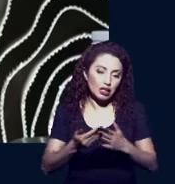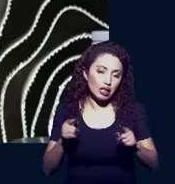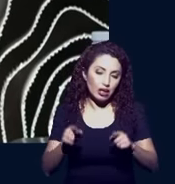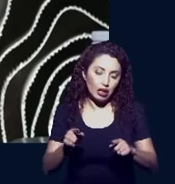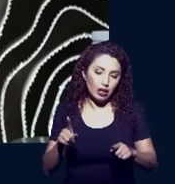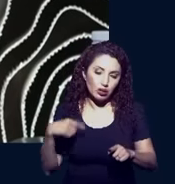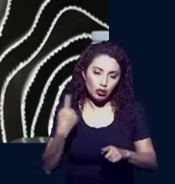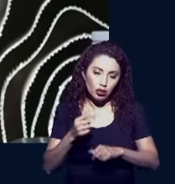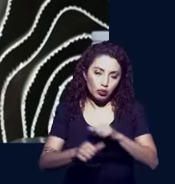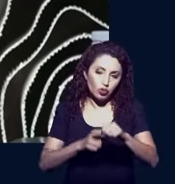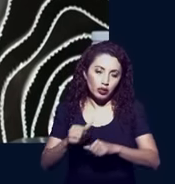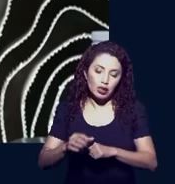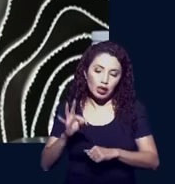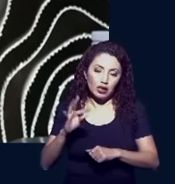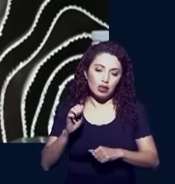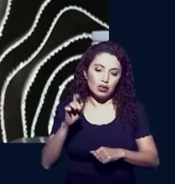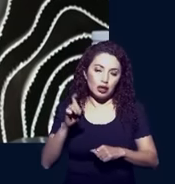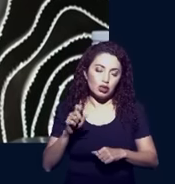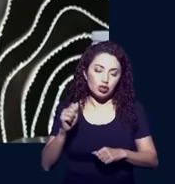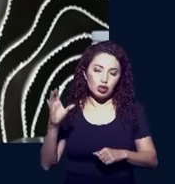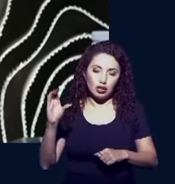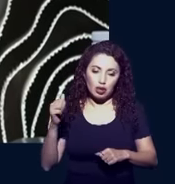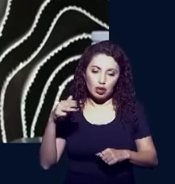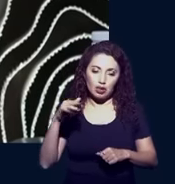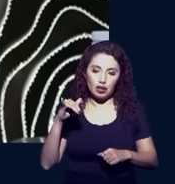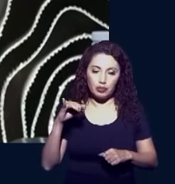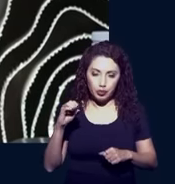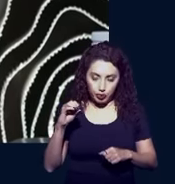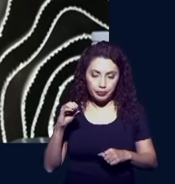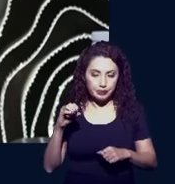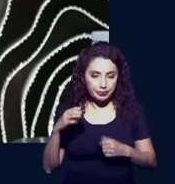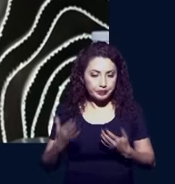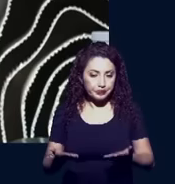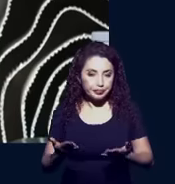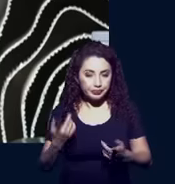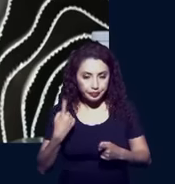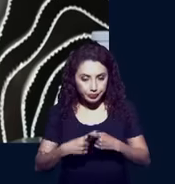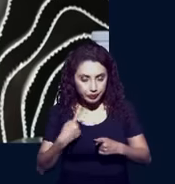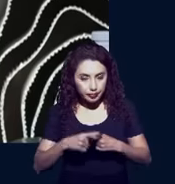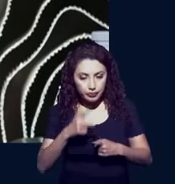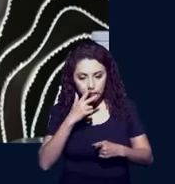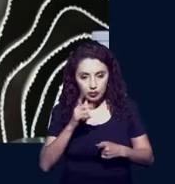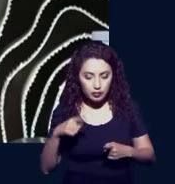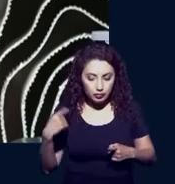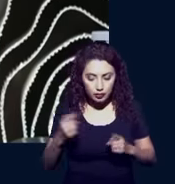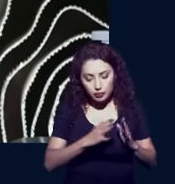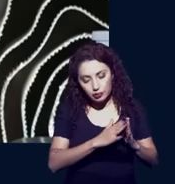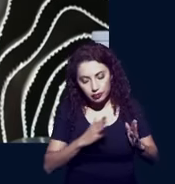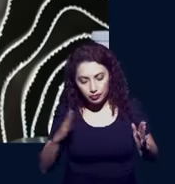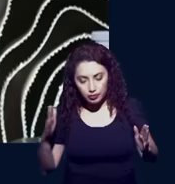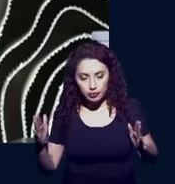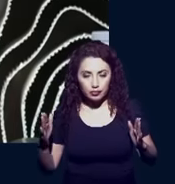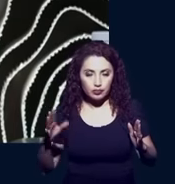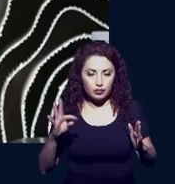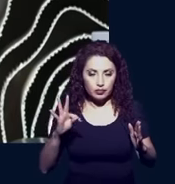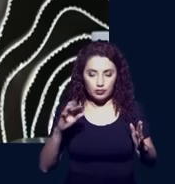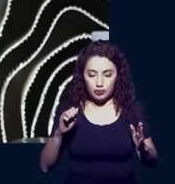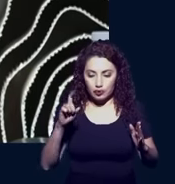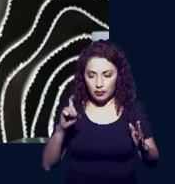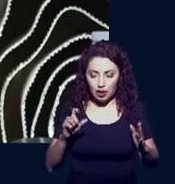taxa de câmbio né No fundo é muito isso porque parece que a gente passou um período né com a taxa de câmbio aqui bastante